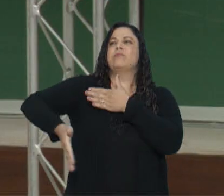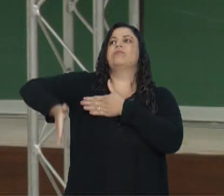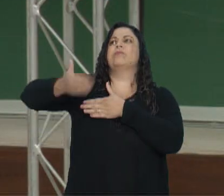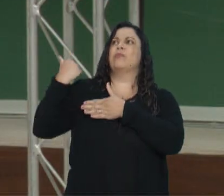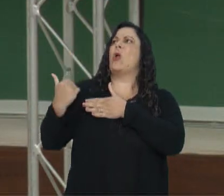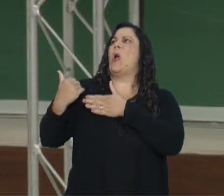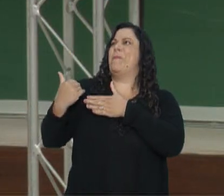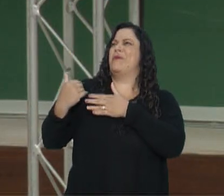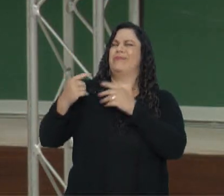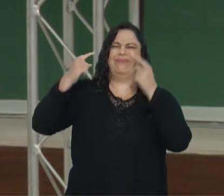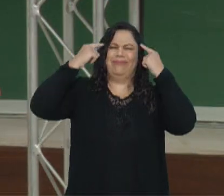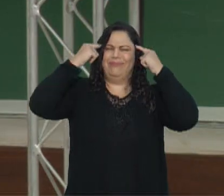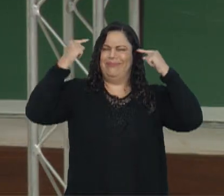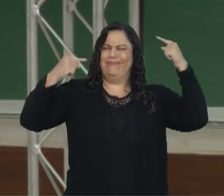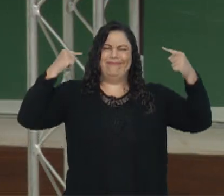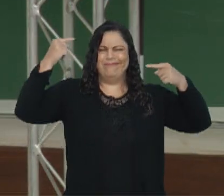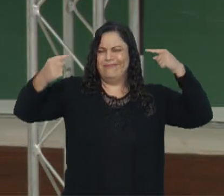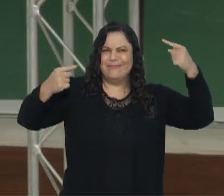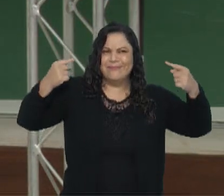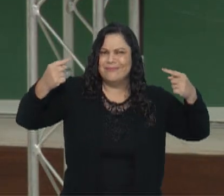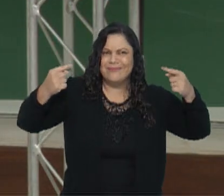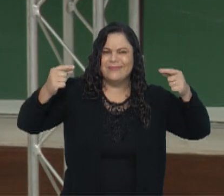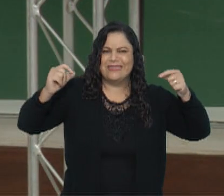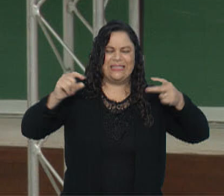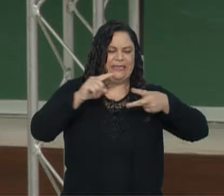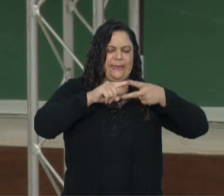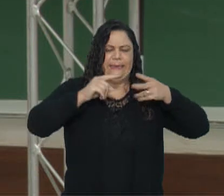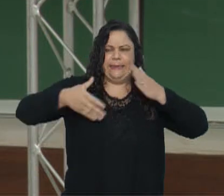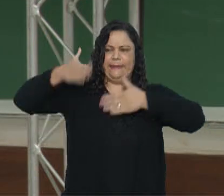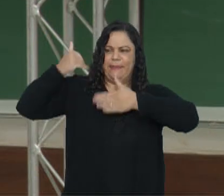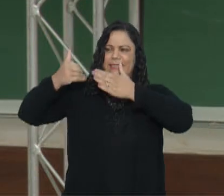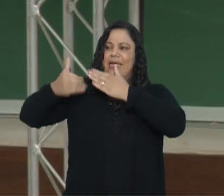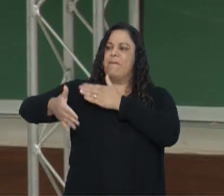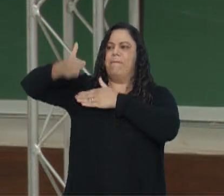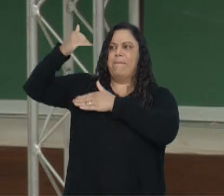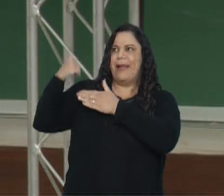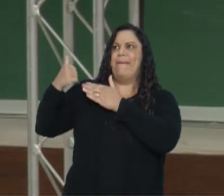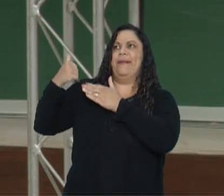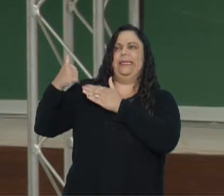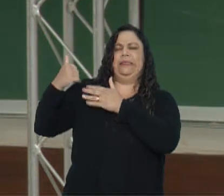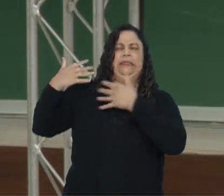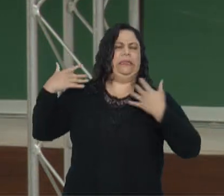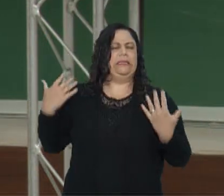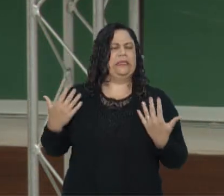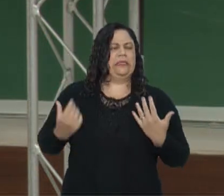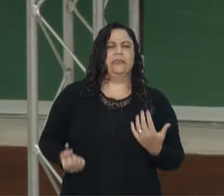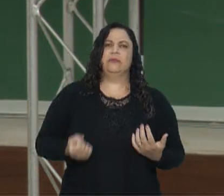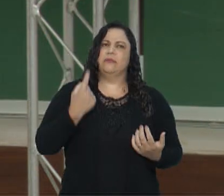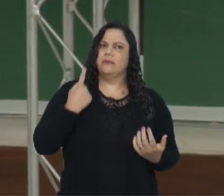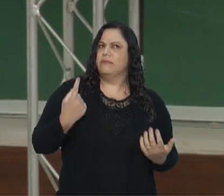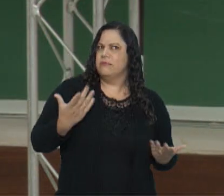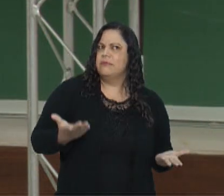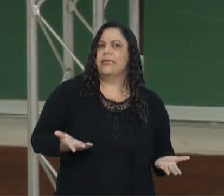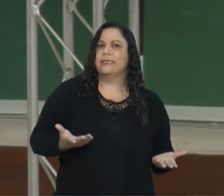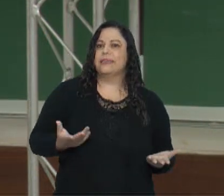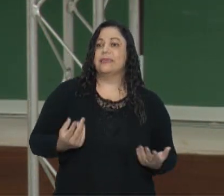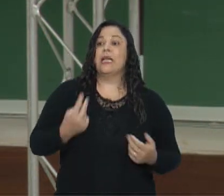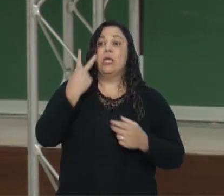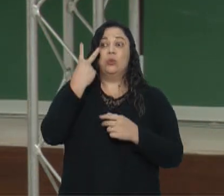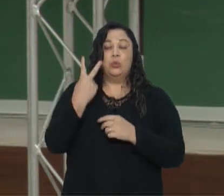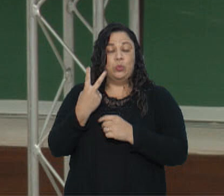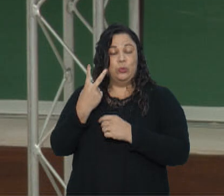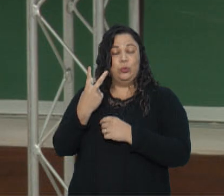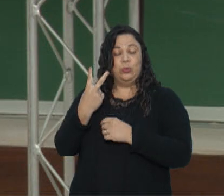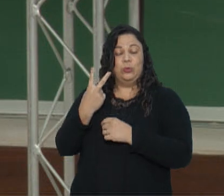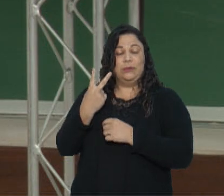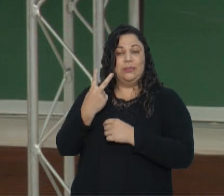como assim? Fiquei louco agora. Que os dois no passado? Sim, por isso o pretérito. Então, são duas